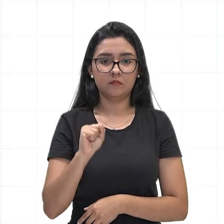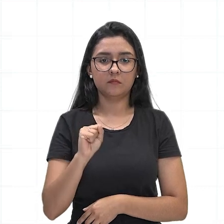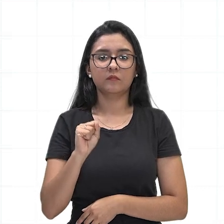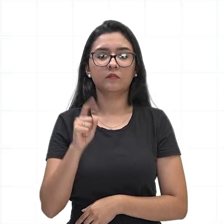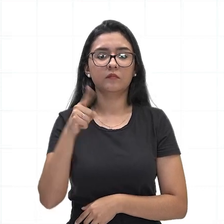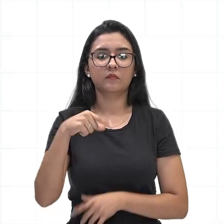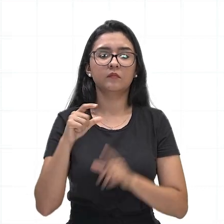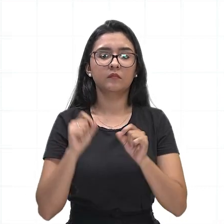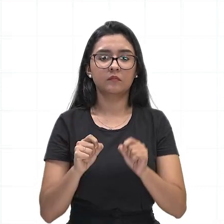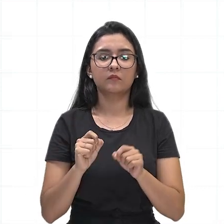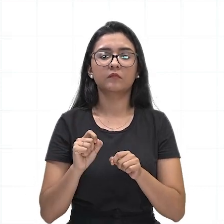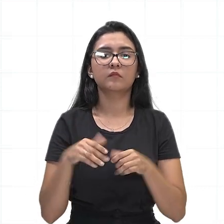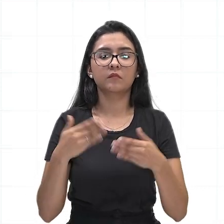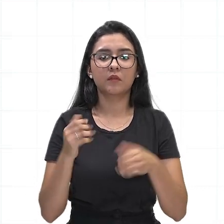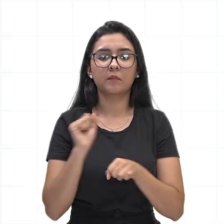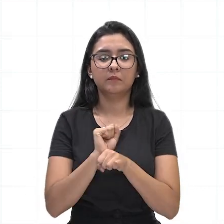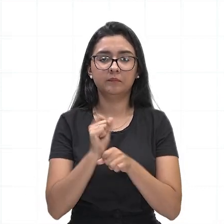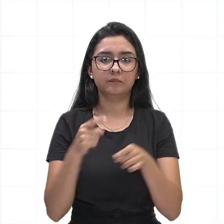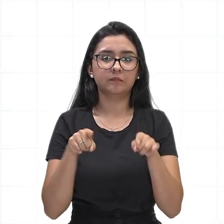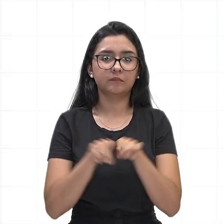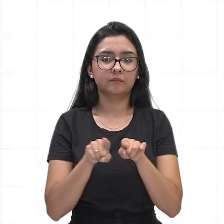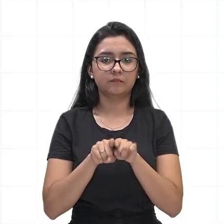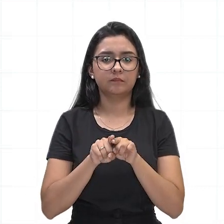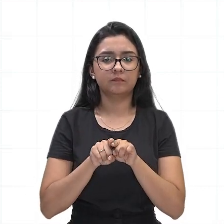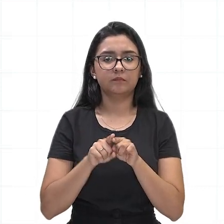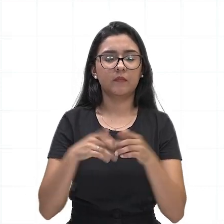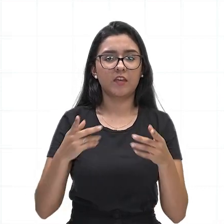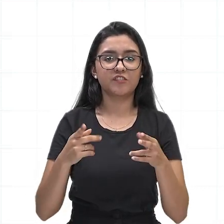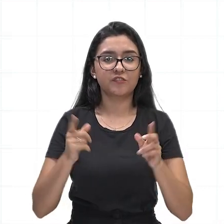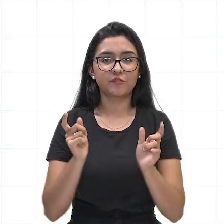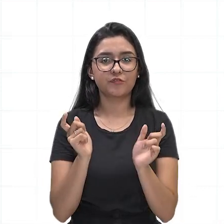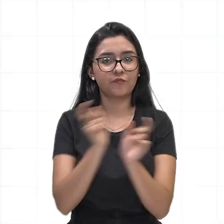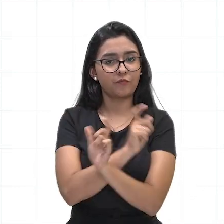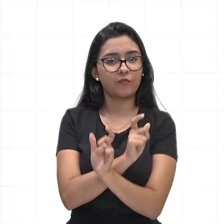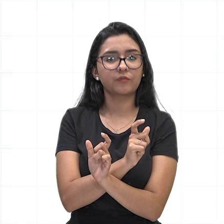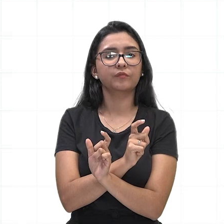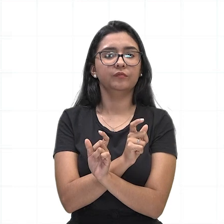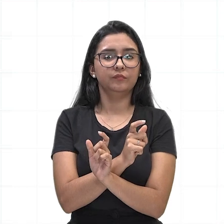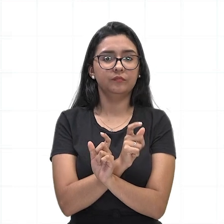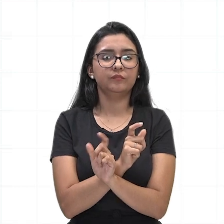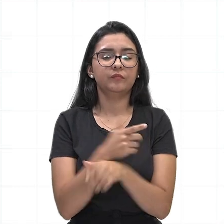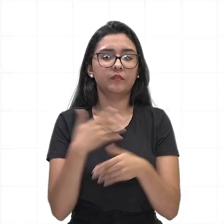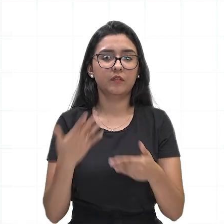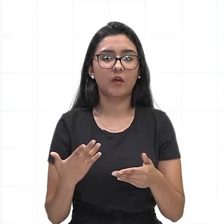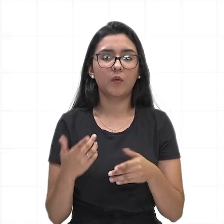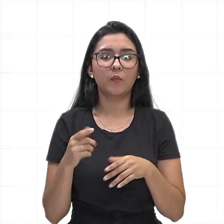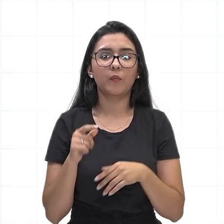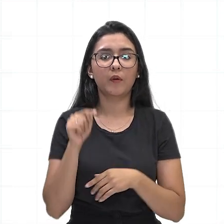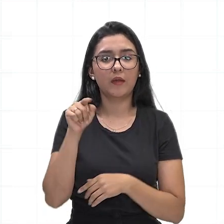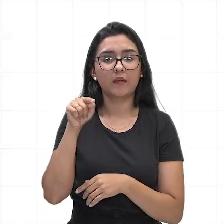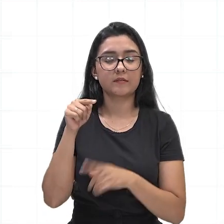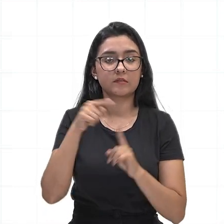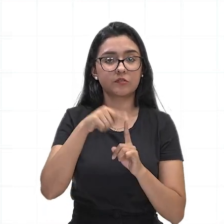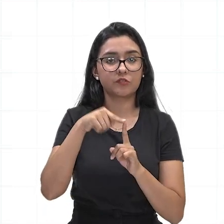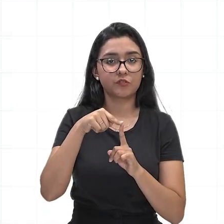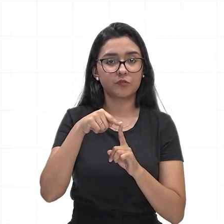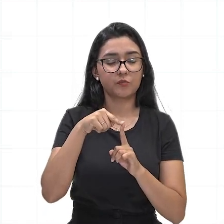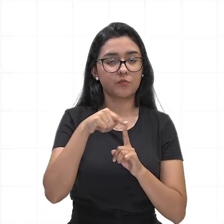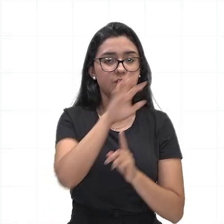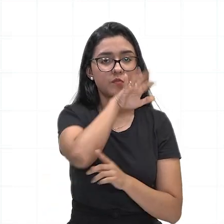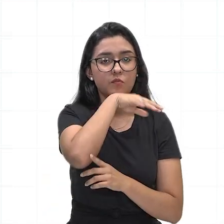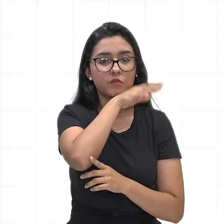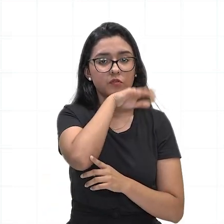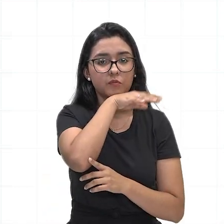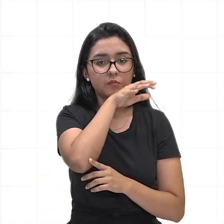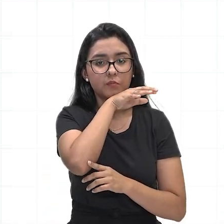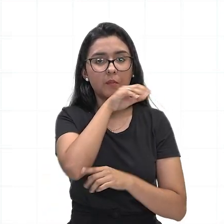polipóide predominante em relação à fase medusóide. Aí já é o contrário, né? Ele vai passar mais parte do tempo aí